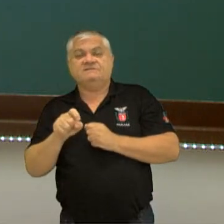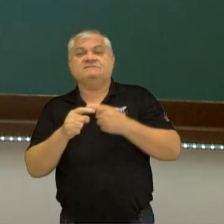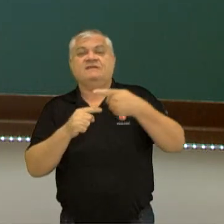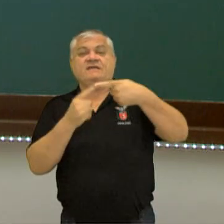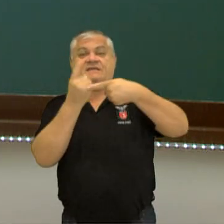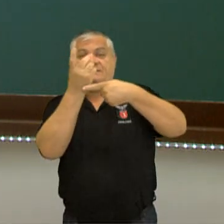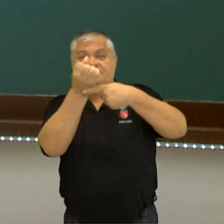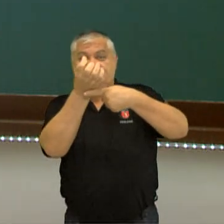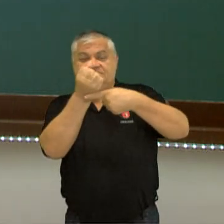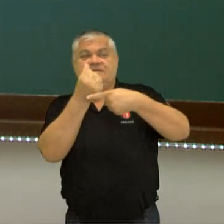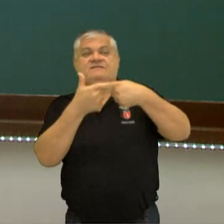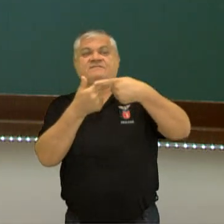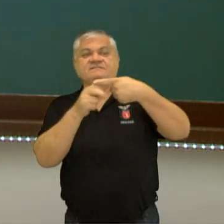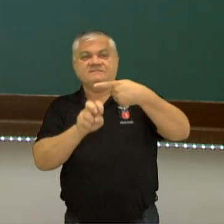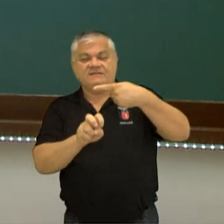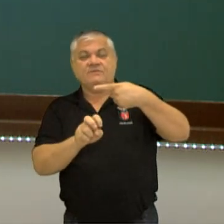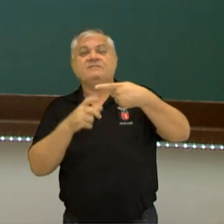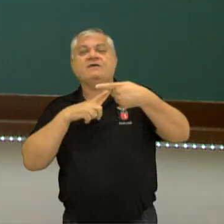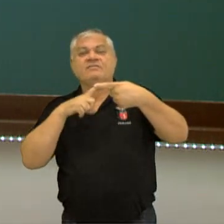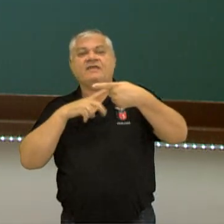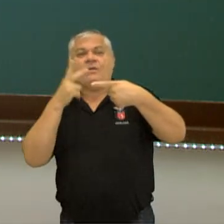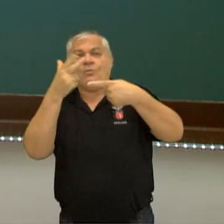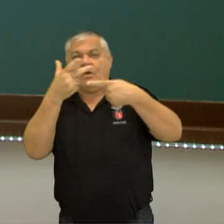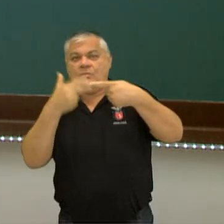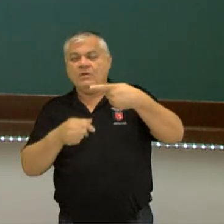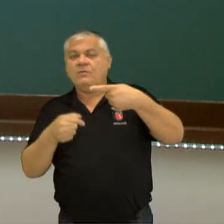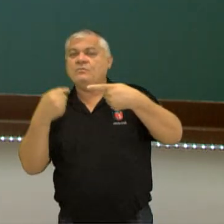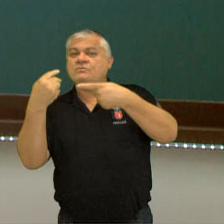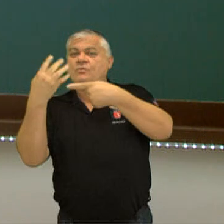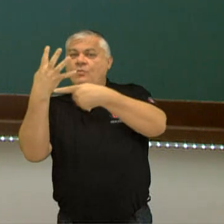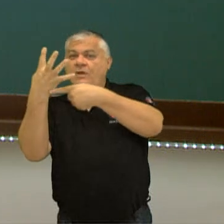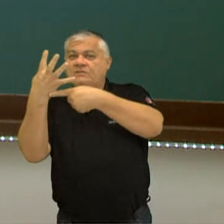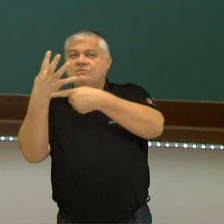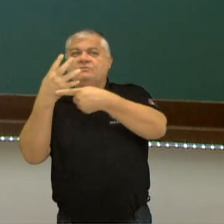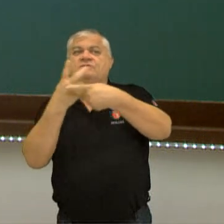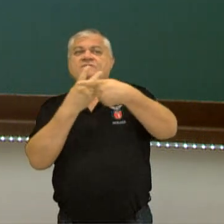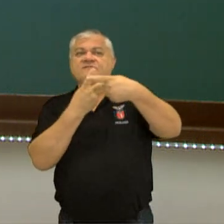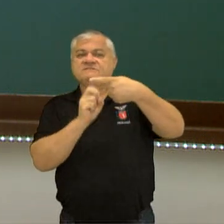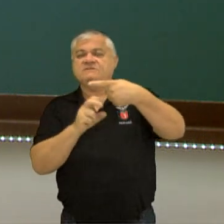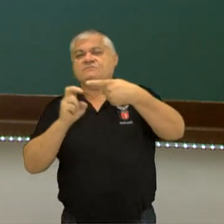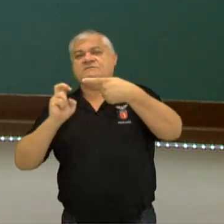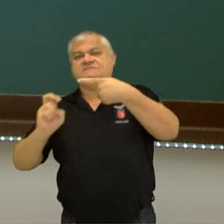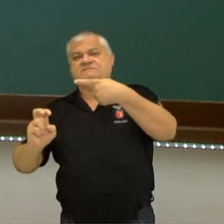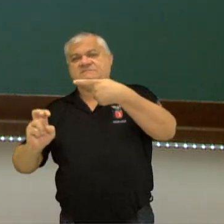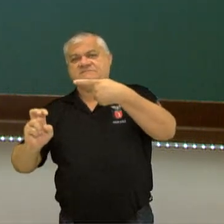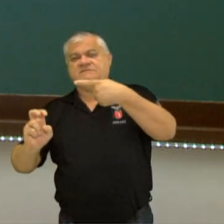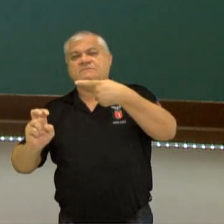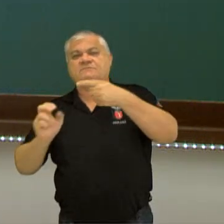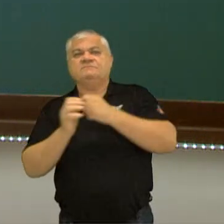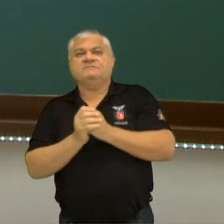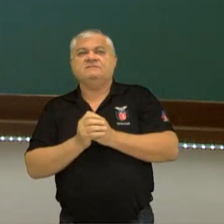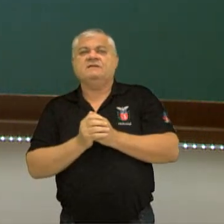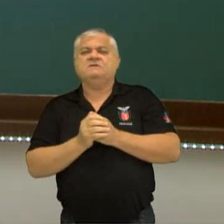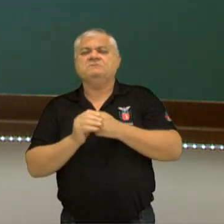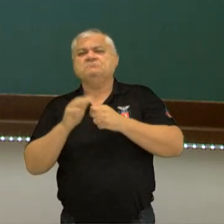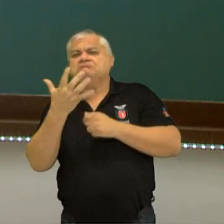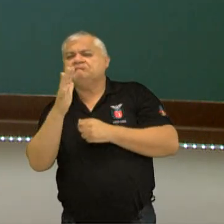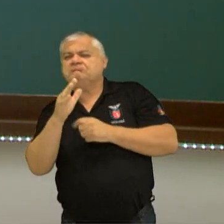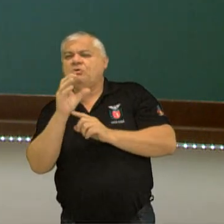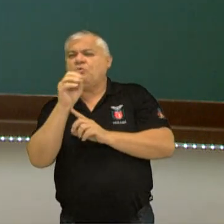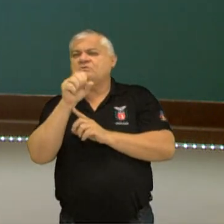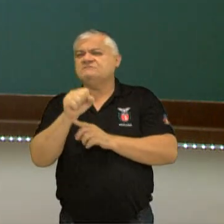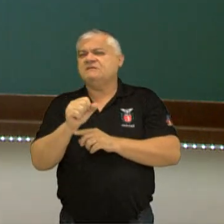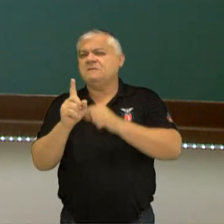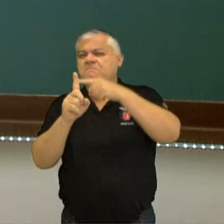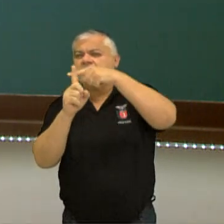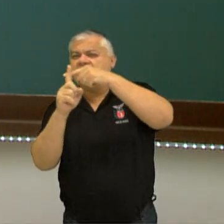raiz. Aqui, os dois têm raiz exata, tá? Raiz de 16 é 4, raiz de 25 é 5. Então, quer dizer que o cosseno desse